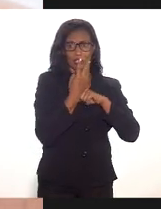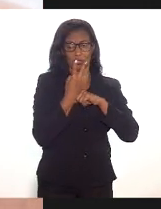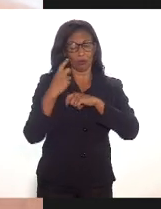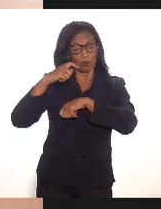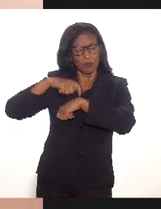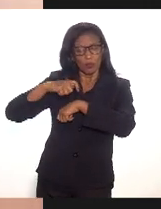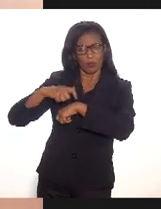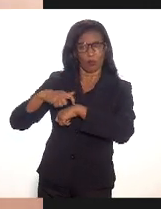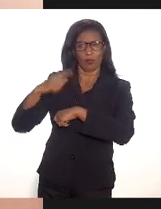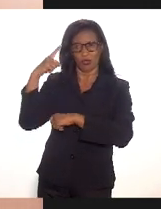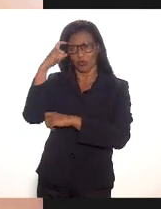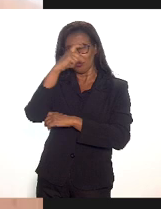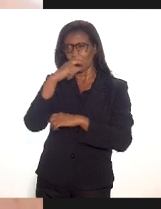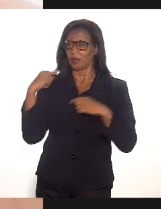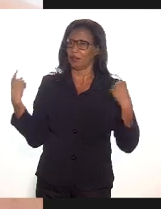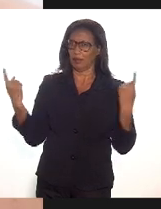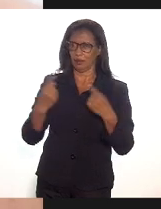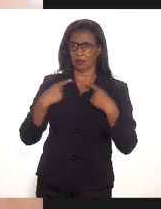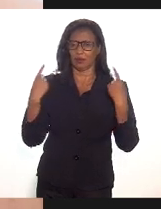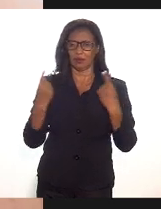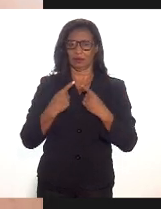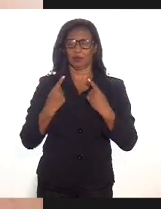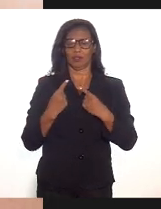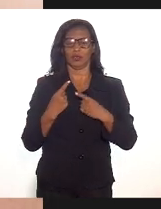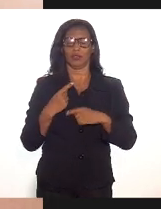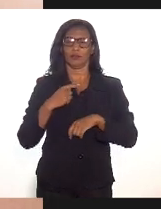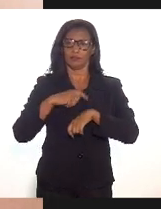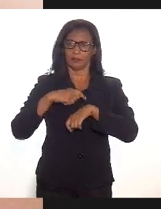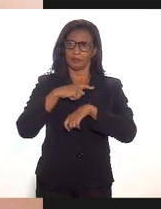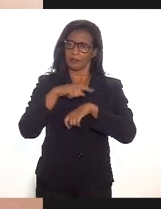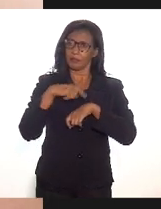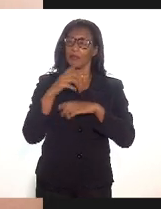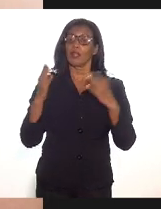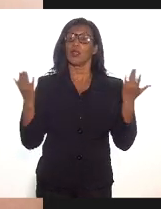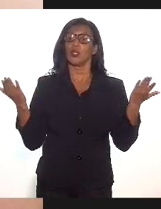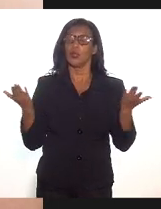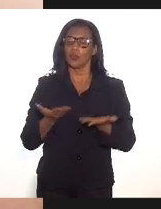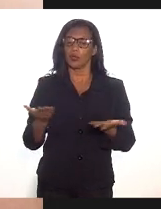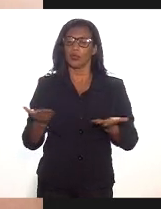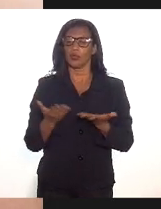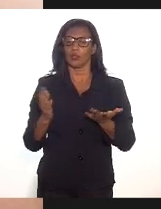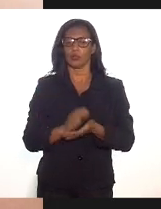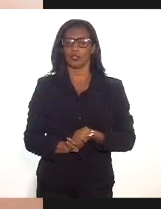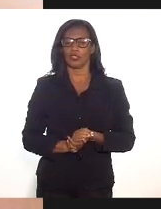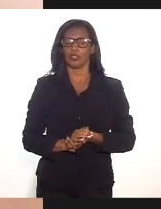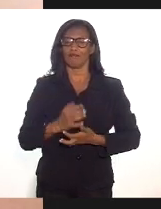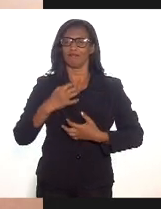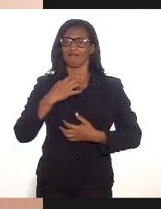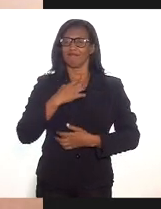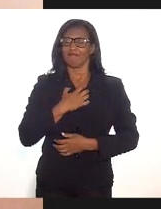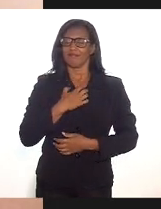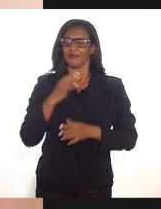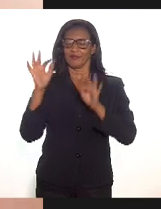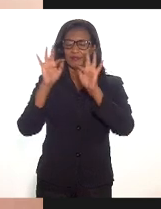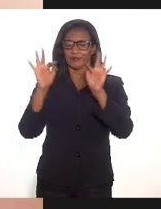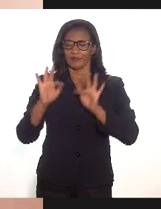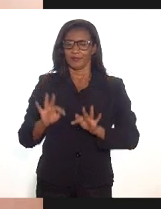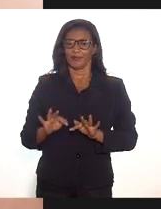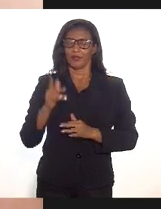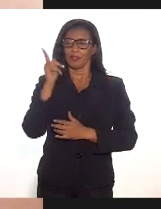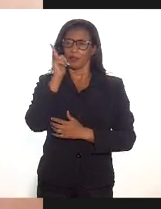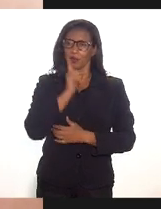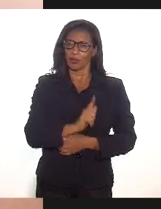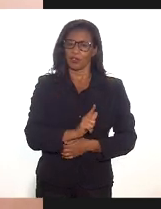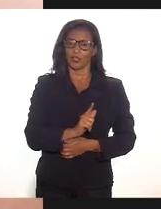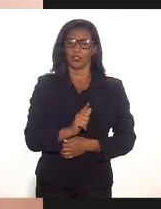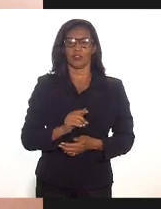momento difícil para todos nós nesse período e hoje eu saio feliz pela conquista,